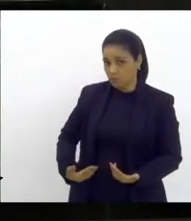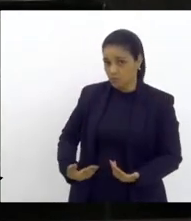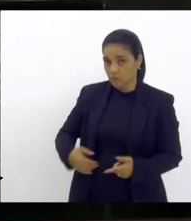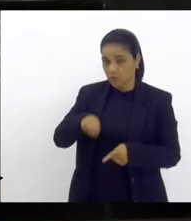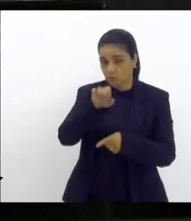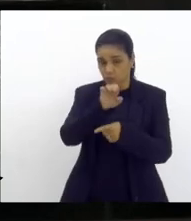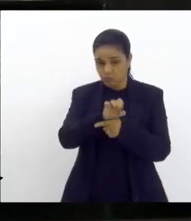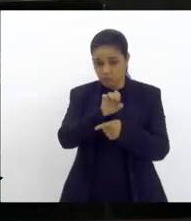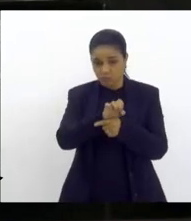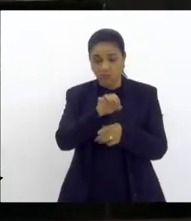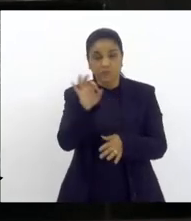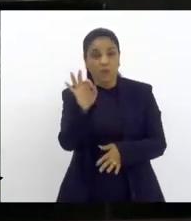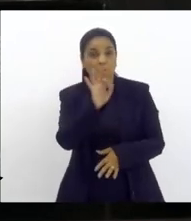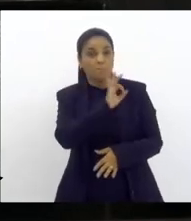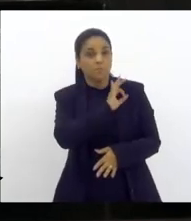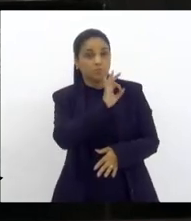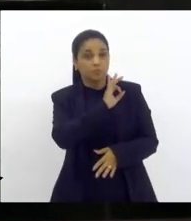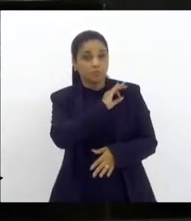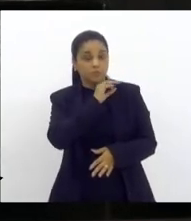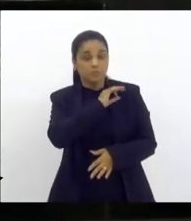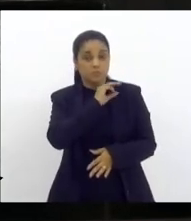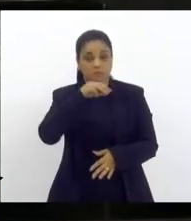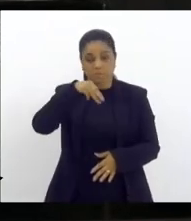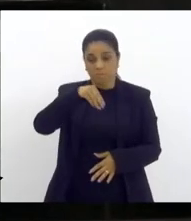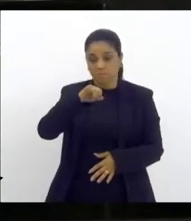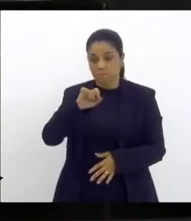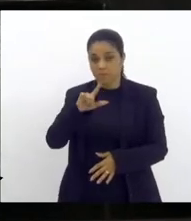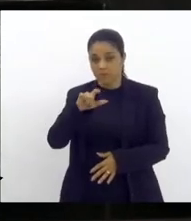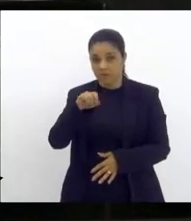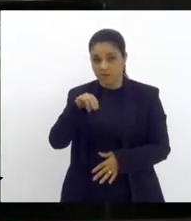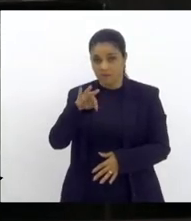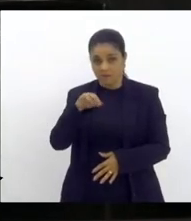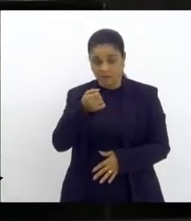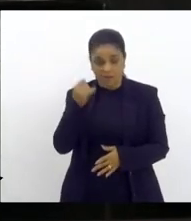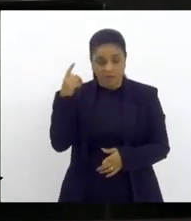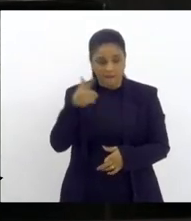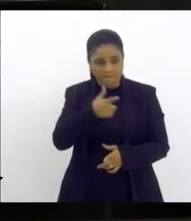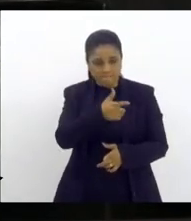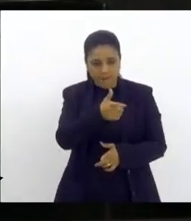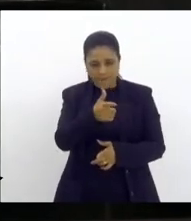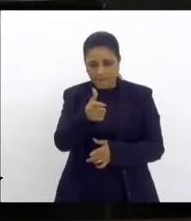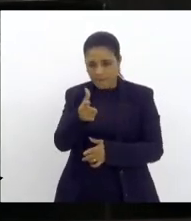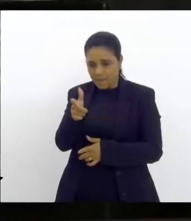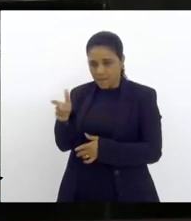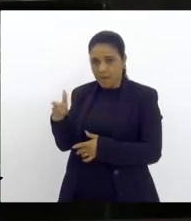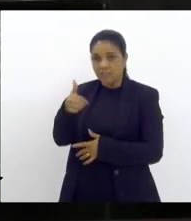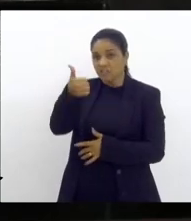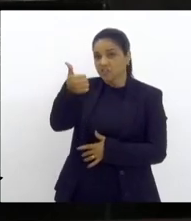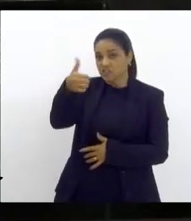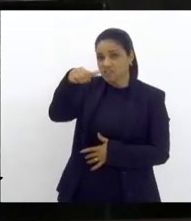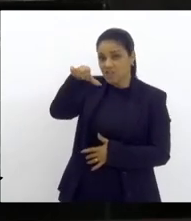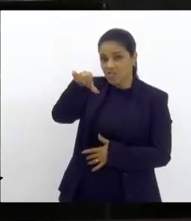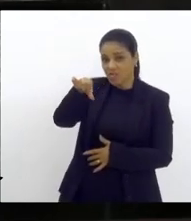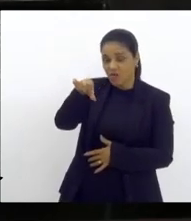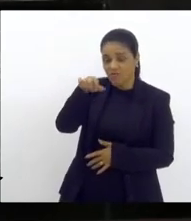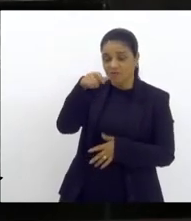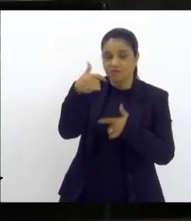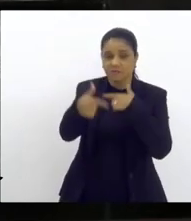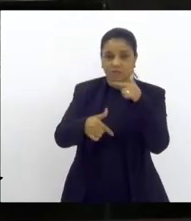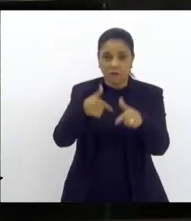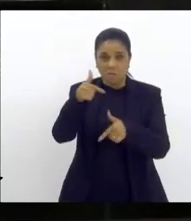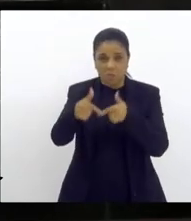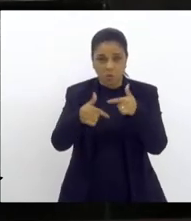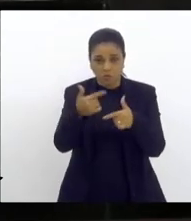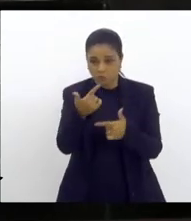militar do estado alvejou e assassinou 19 Trabalhadores Rurais sem terra e